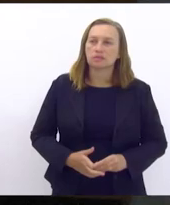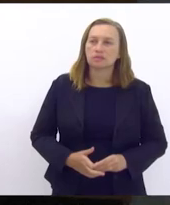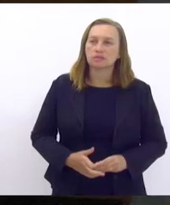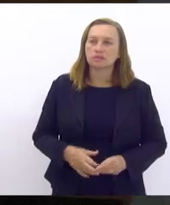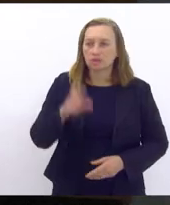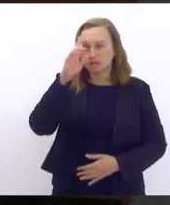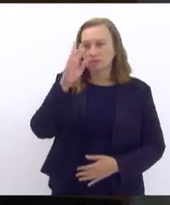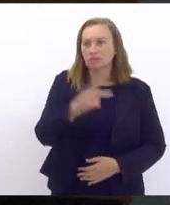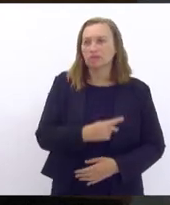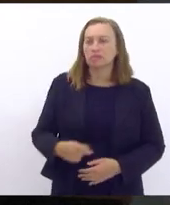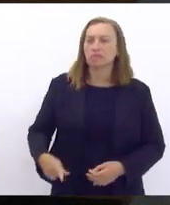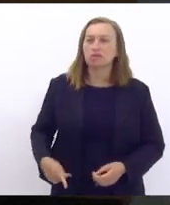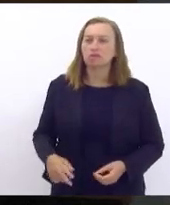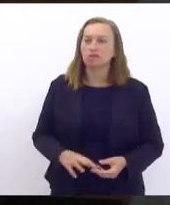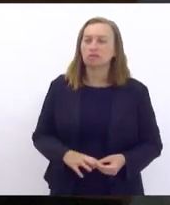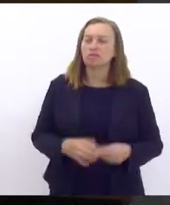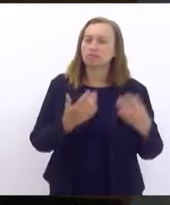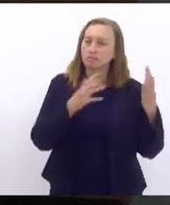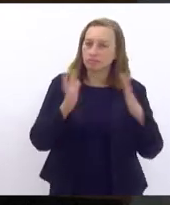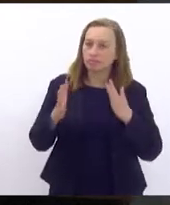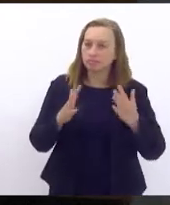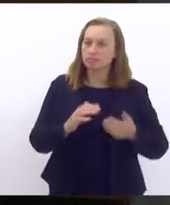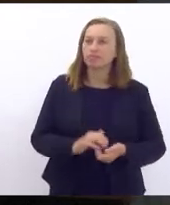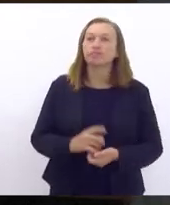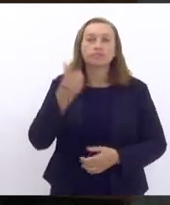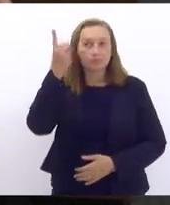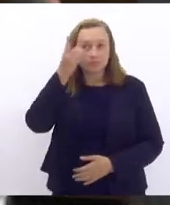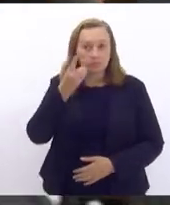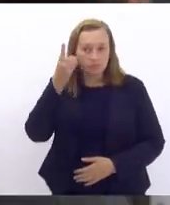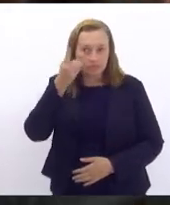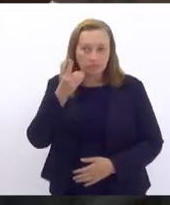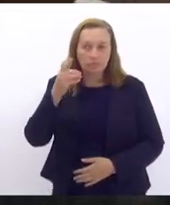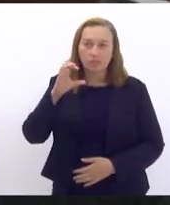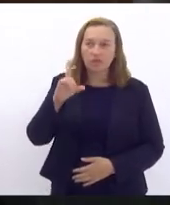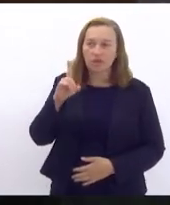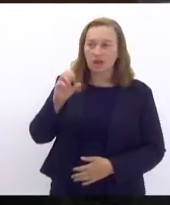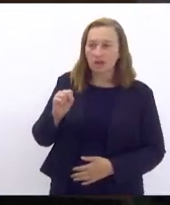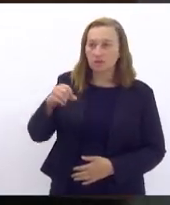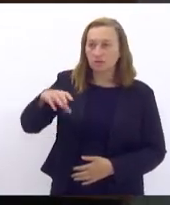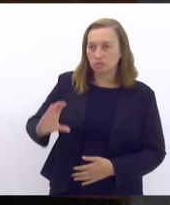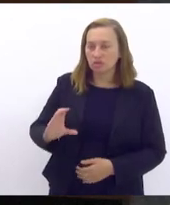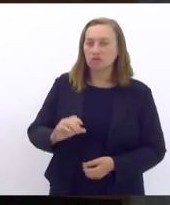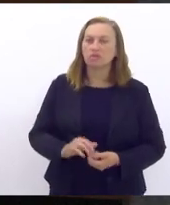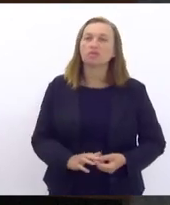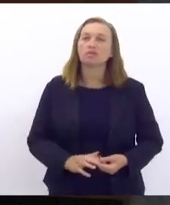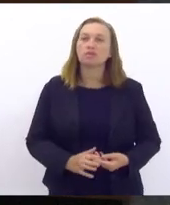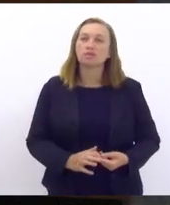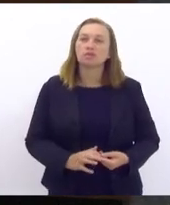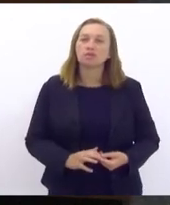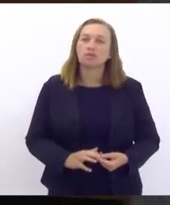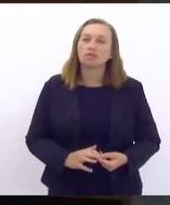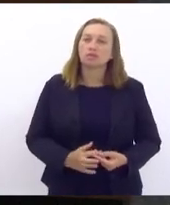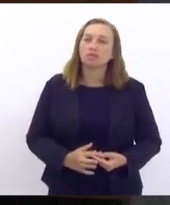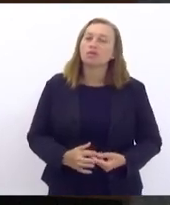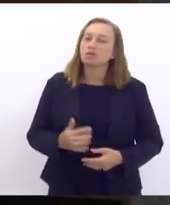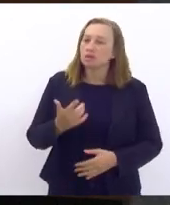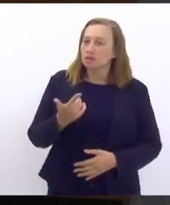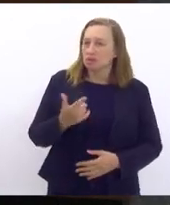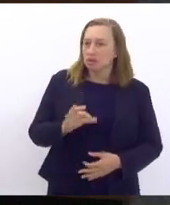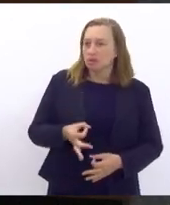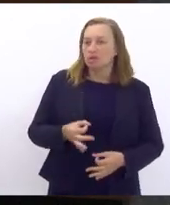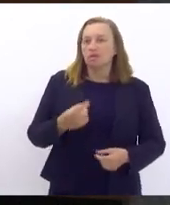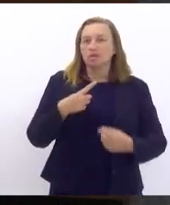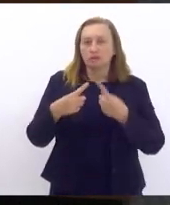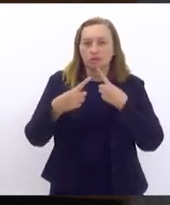Senhora presidente, elogiando aí ao deputado Carlos Mink por trazer, de fato, a